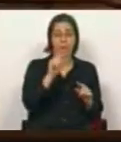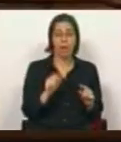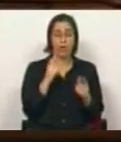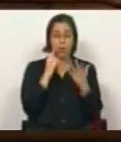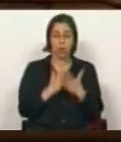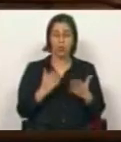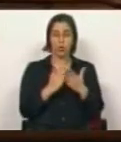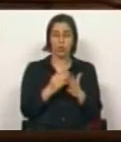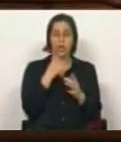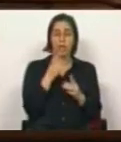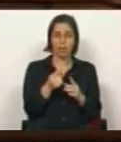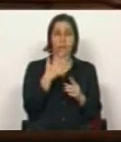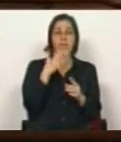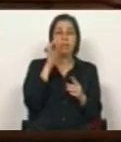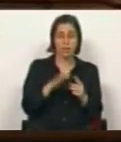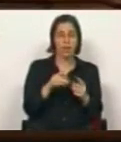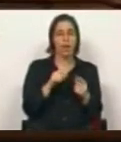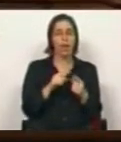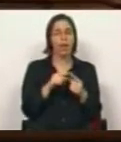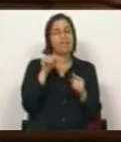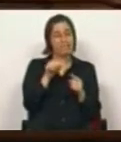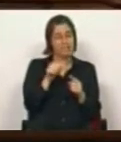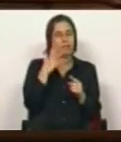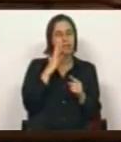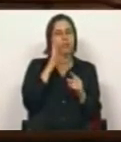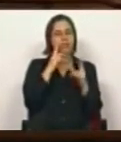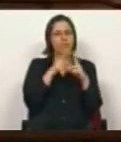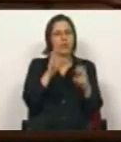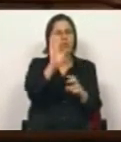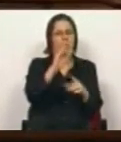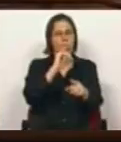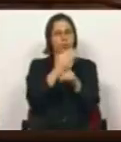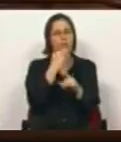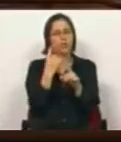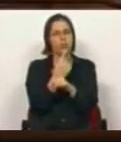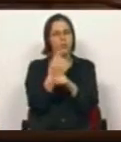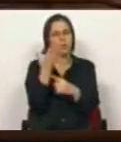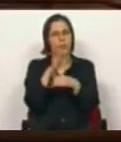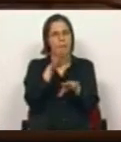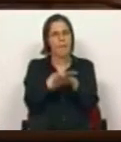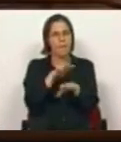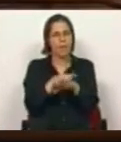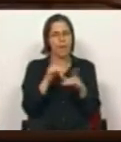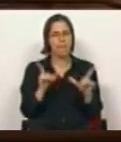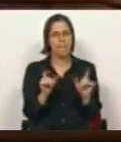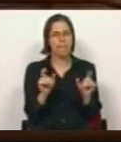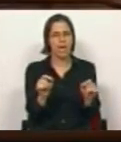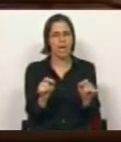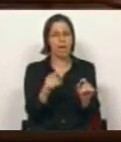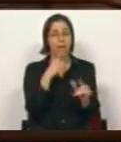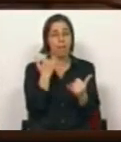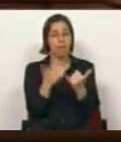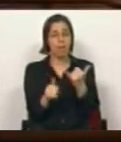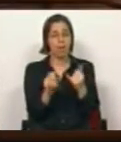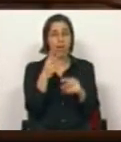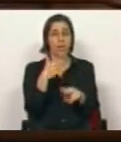os estudos reportam ainda que, para além do sal, estes componentes já foram detectados noutros alimentos, como o peixe, o marisco e mesmo o mel